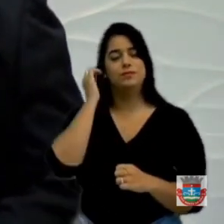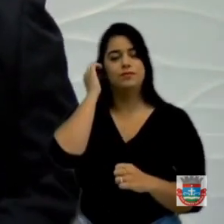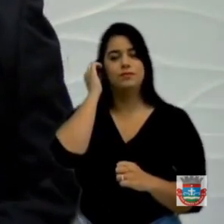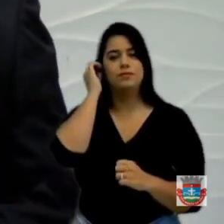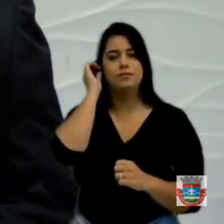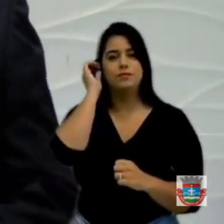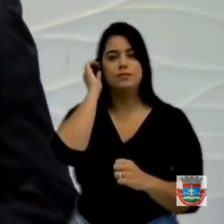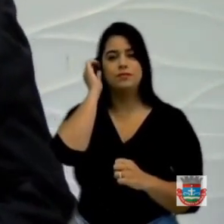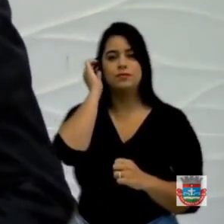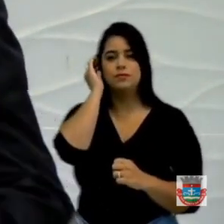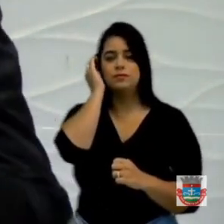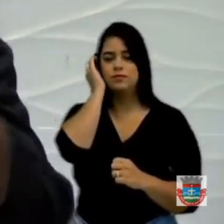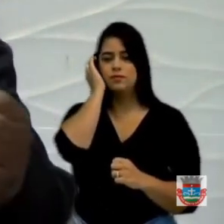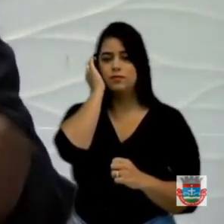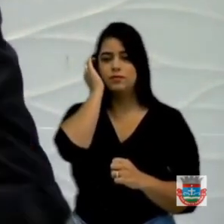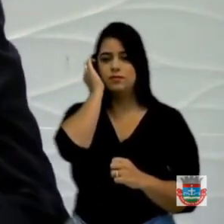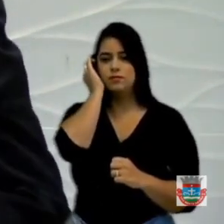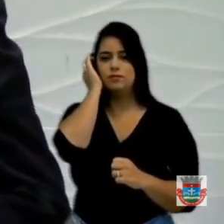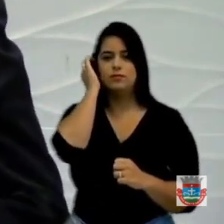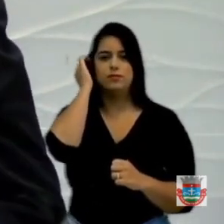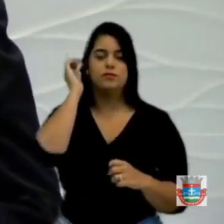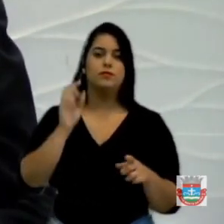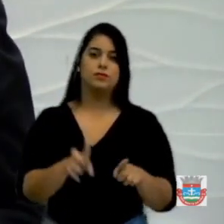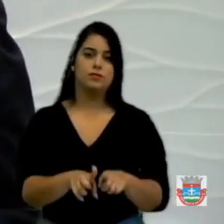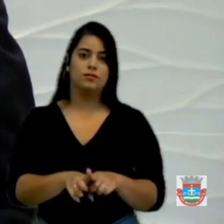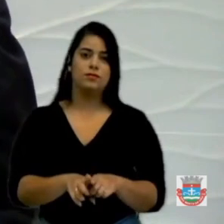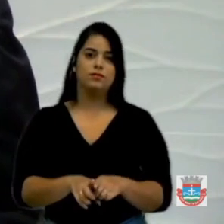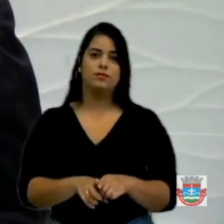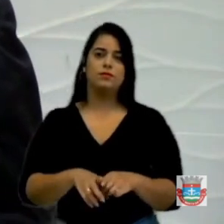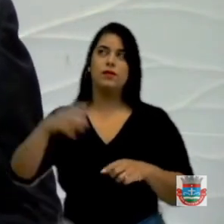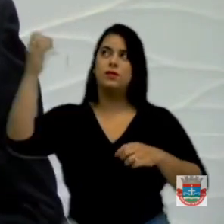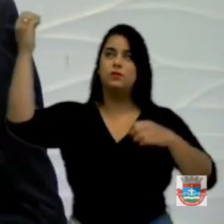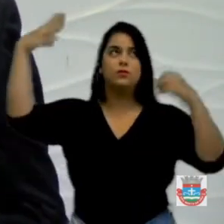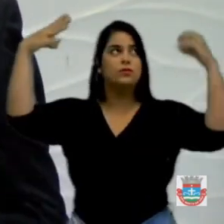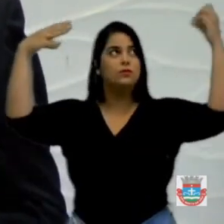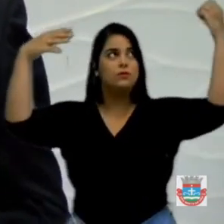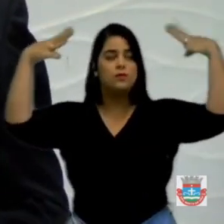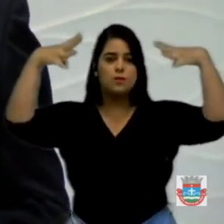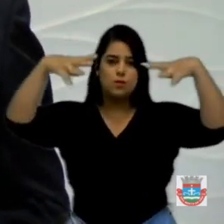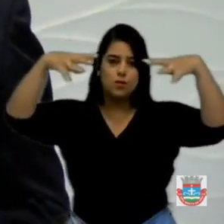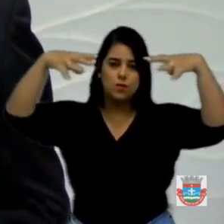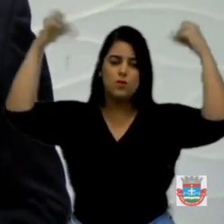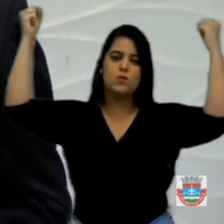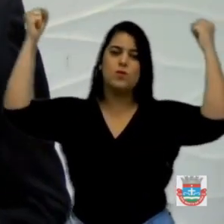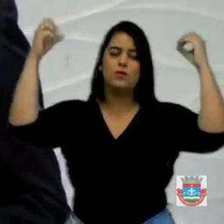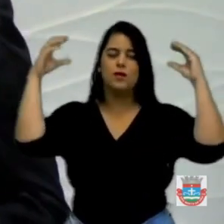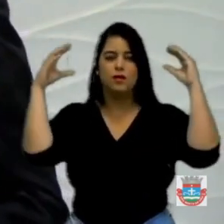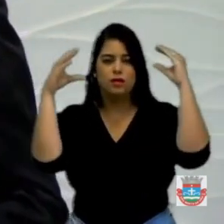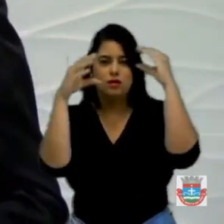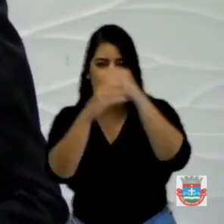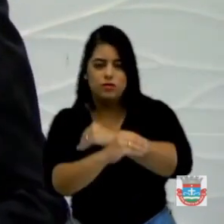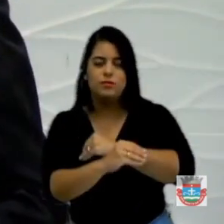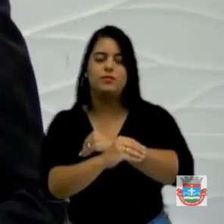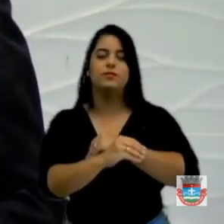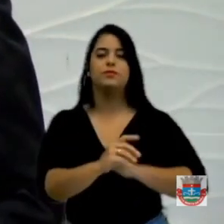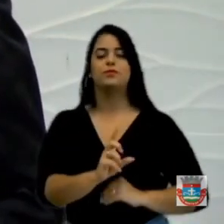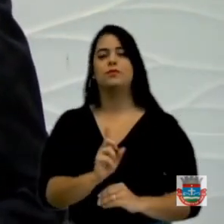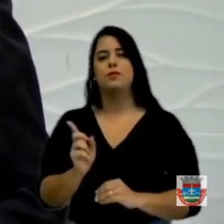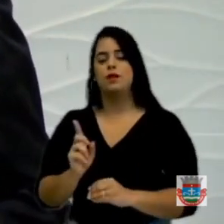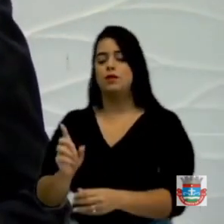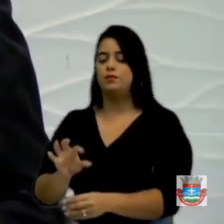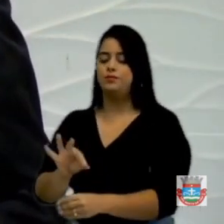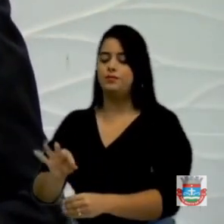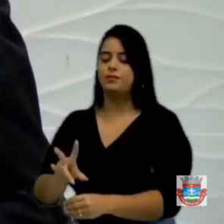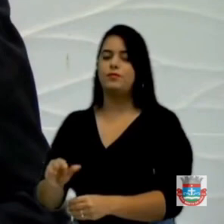quero falar também sobre lâmpadas apagadas na vida do Espírito Santo. São muitas lâmpadas que têm apagadas.